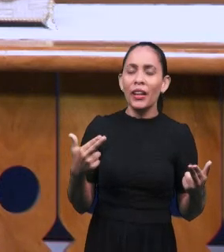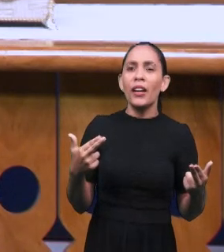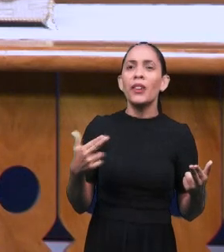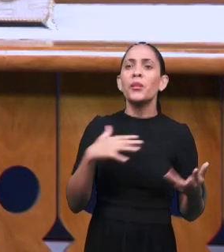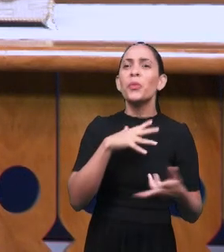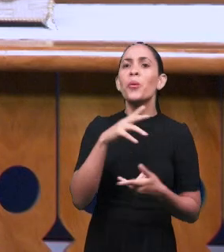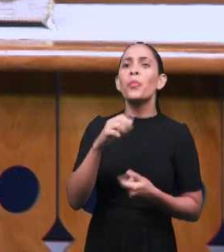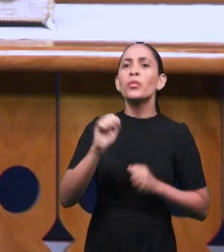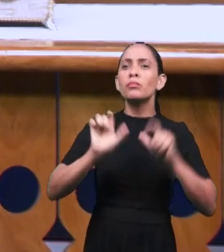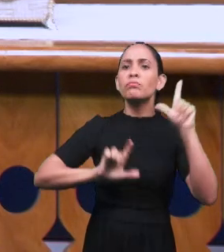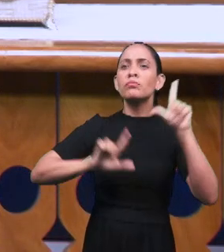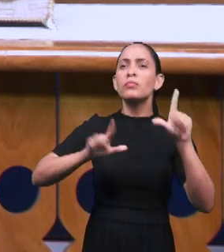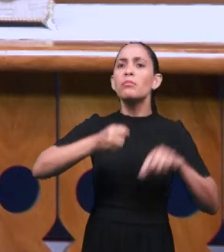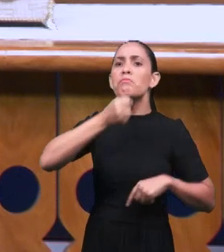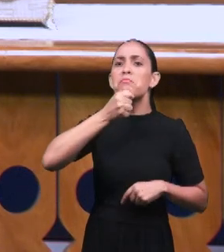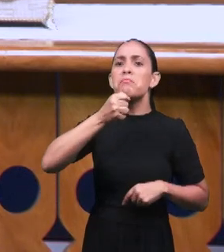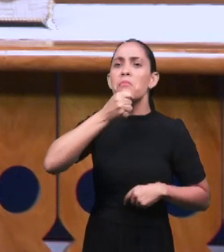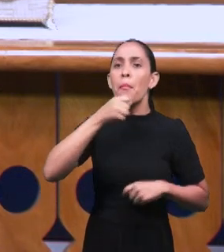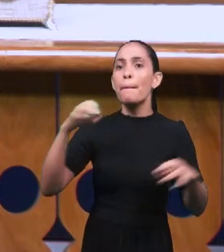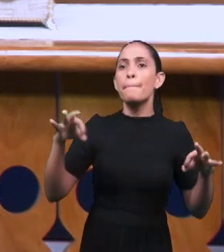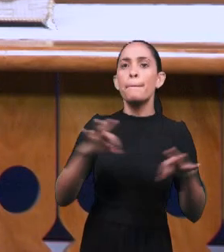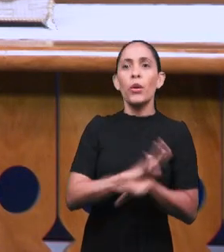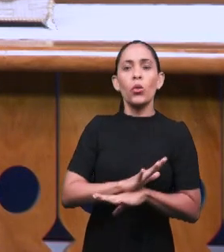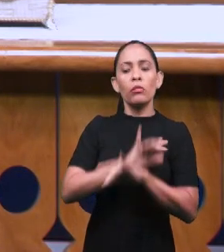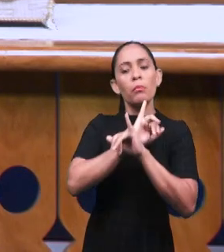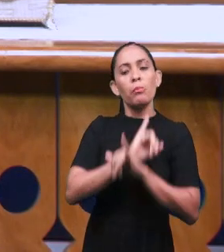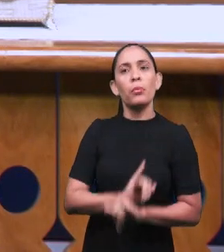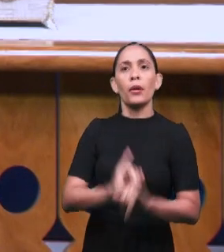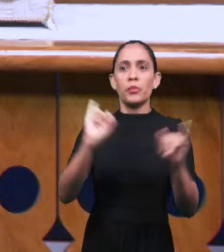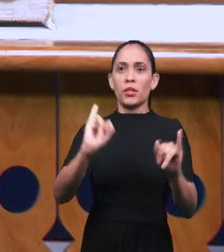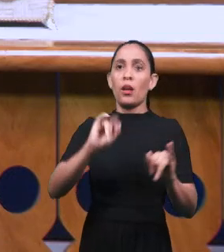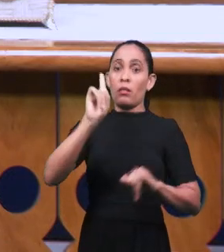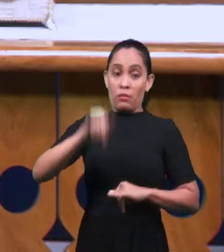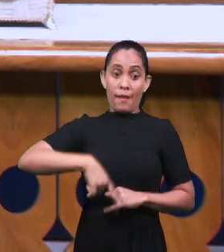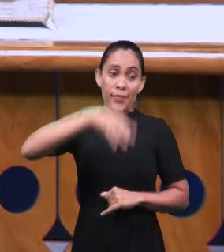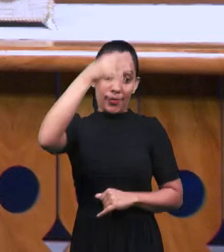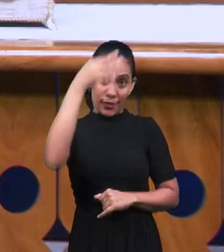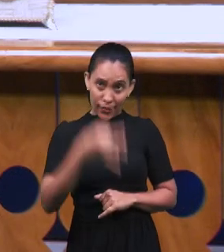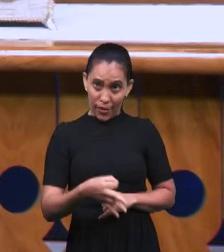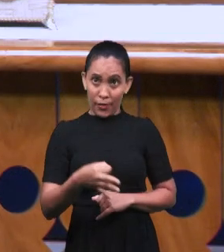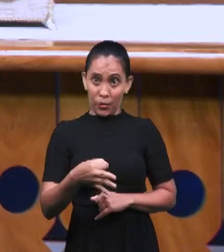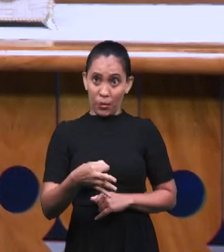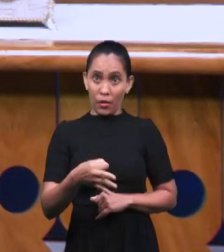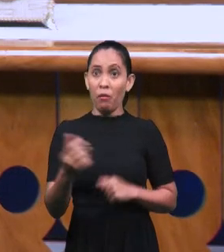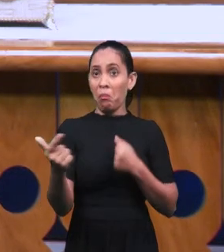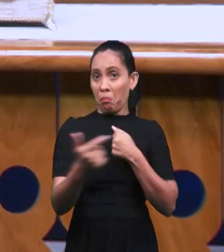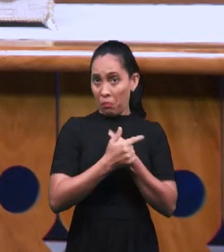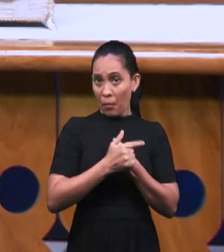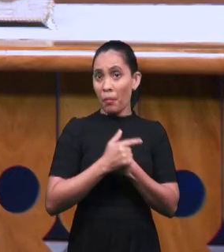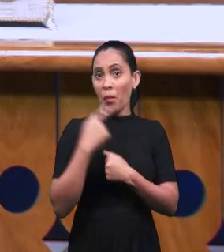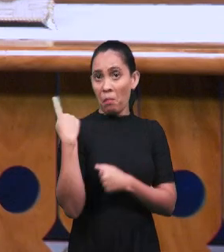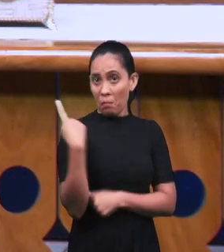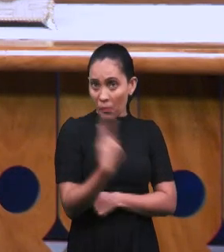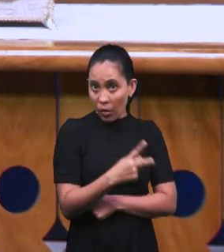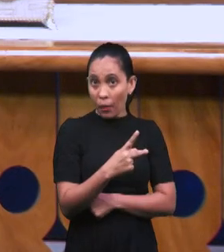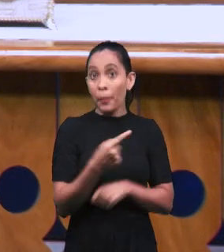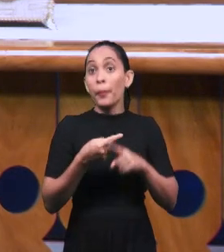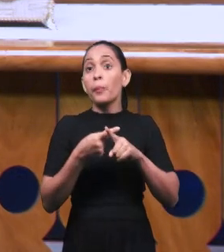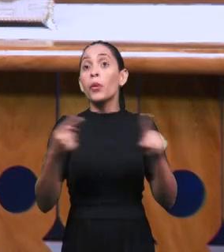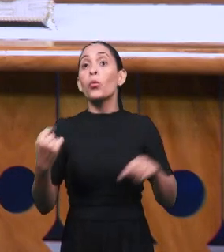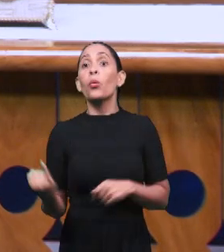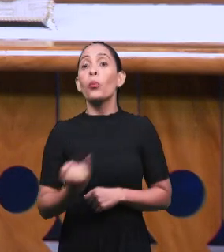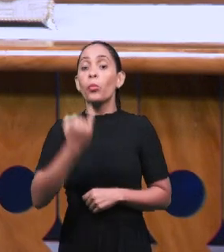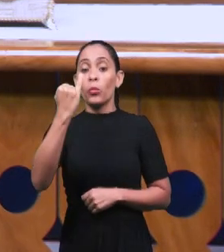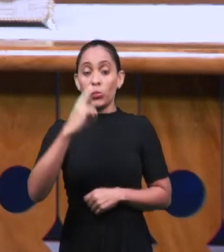falar. O que está certo, é a função dela. Mas é tudo que o mundo tem